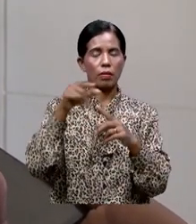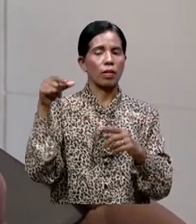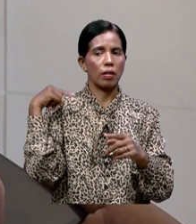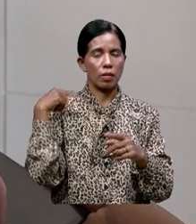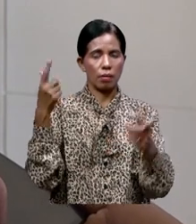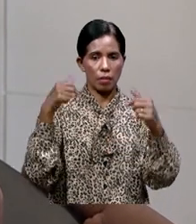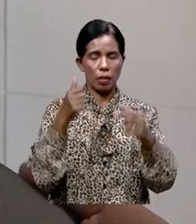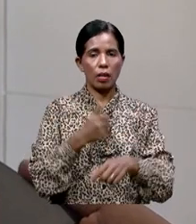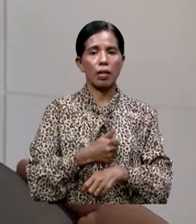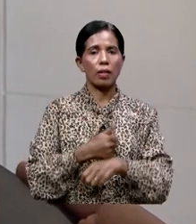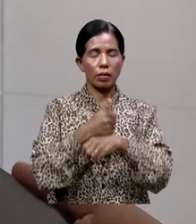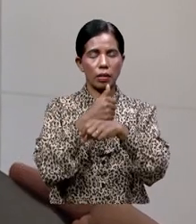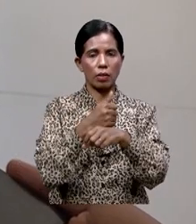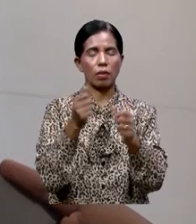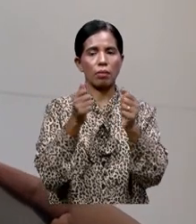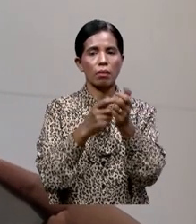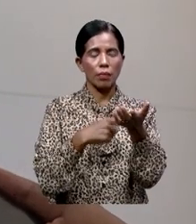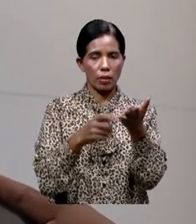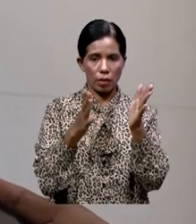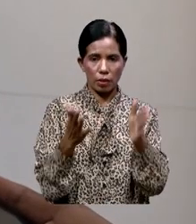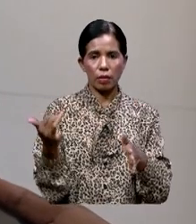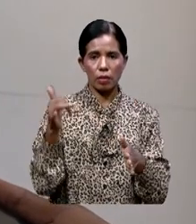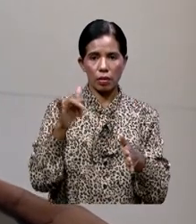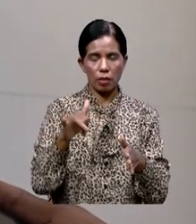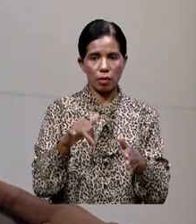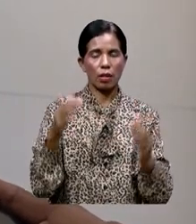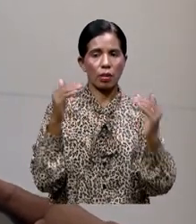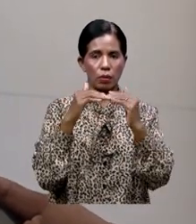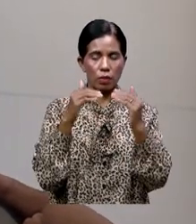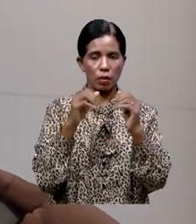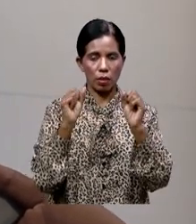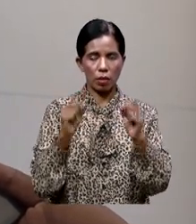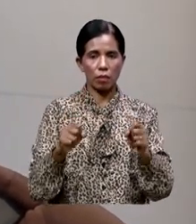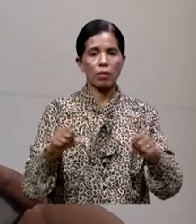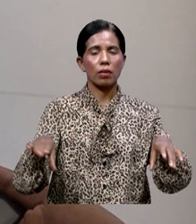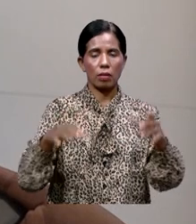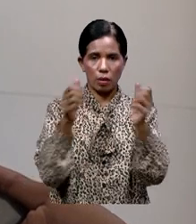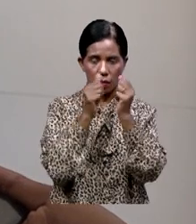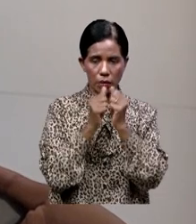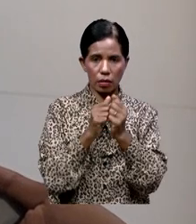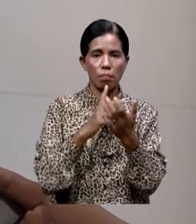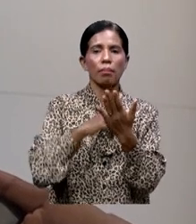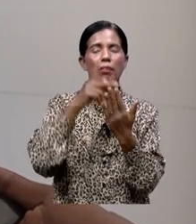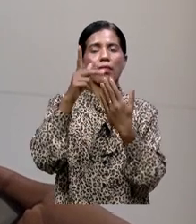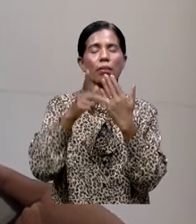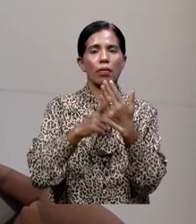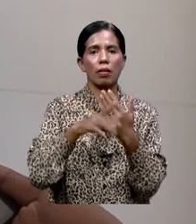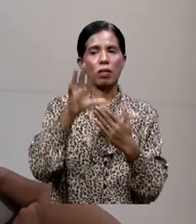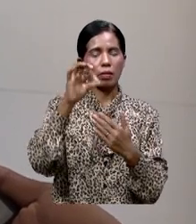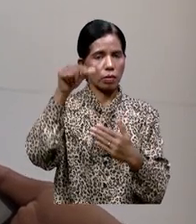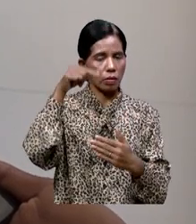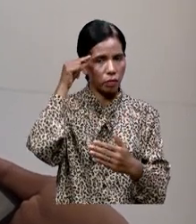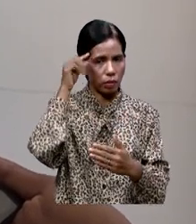mai assessor técnico sira nebe encontro ne atubele correna programa non governo